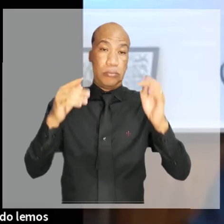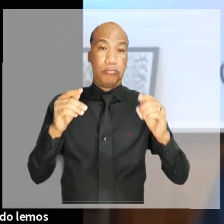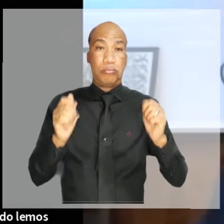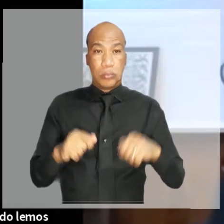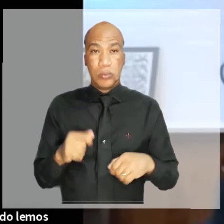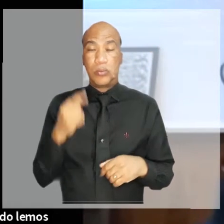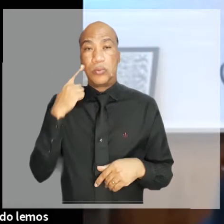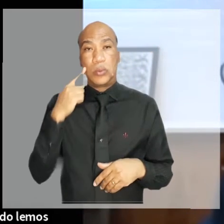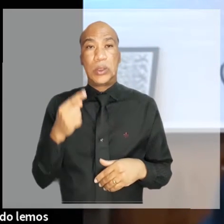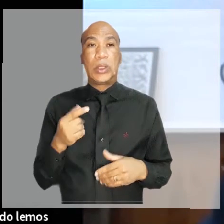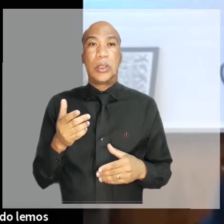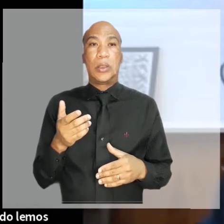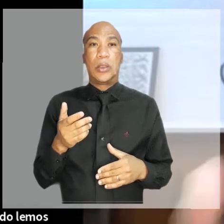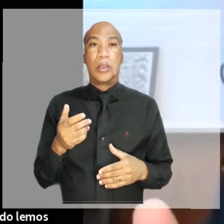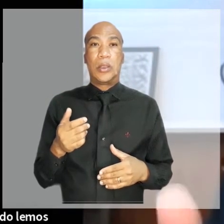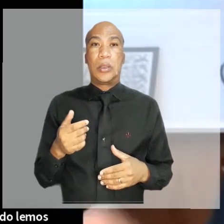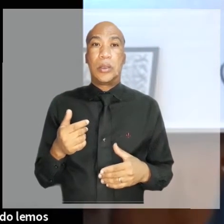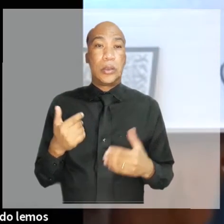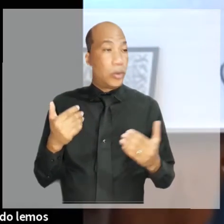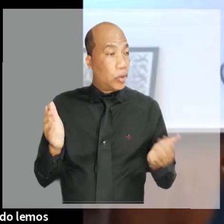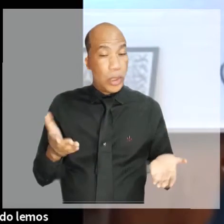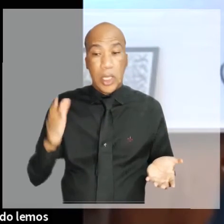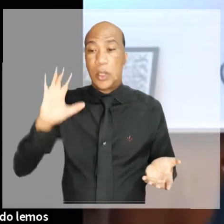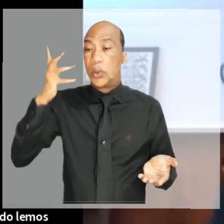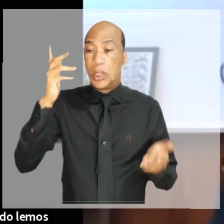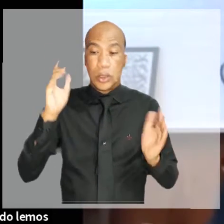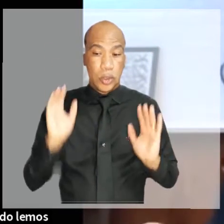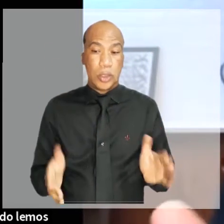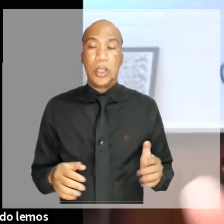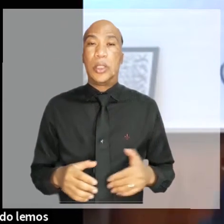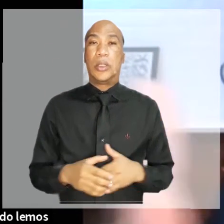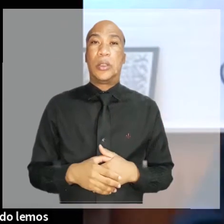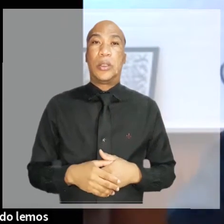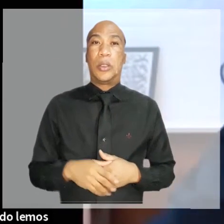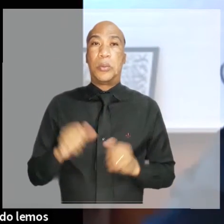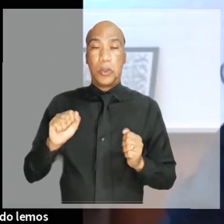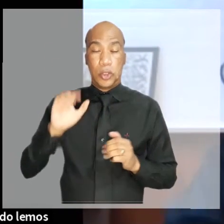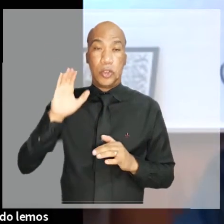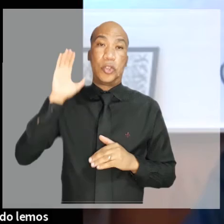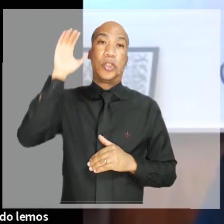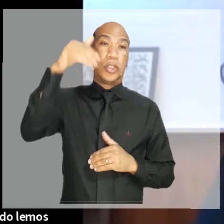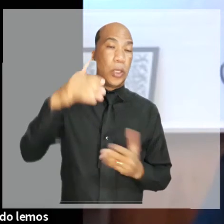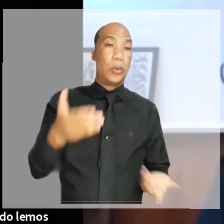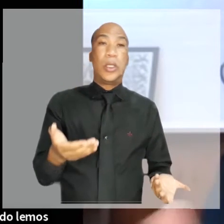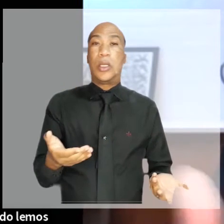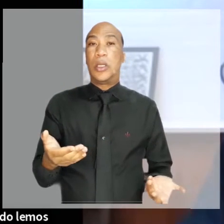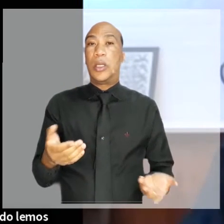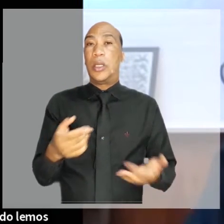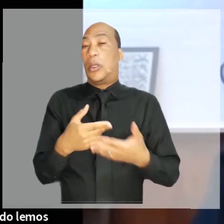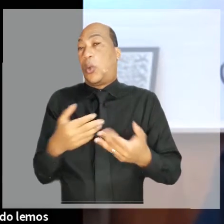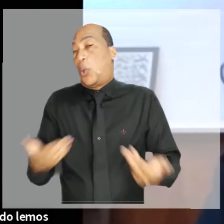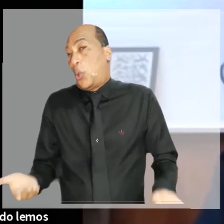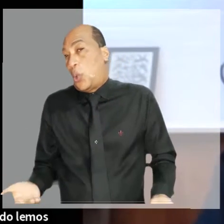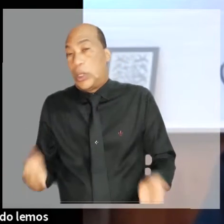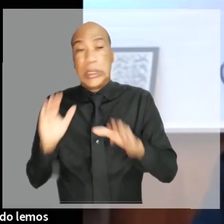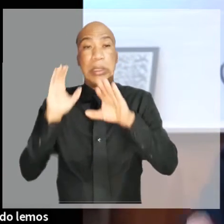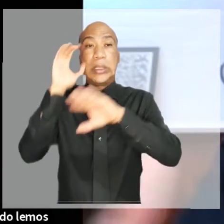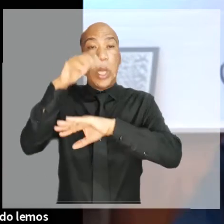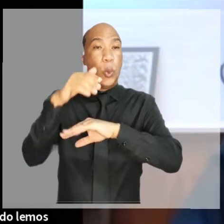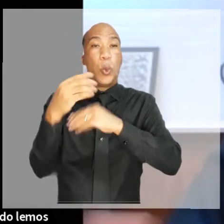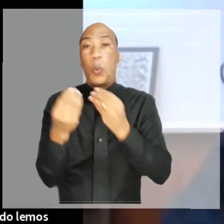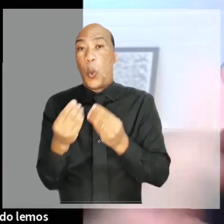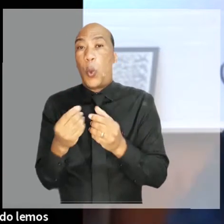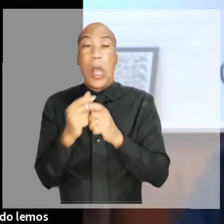benefício, uma externalidade positiva gigantesca para o judiciário, que é de se desafogar, né, de resolver